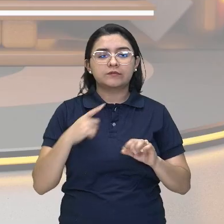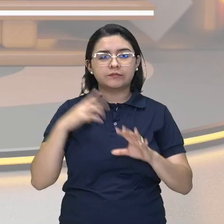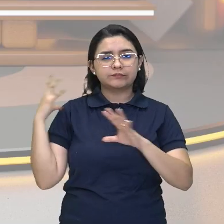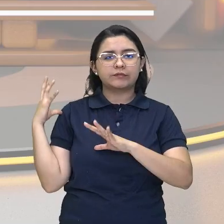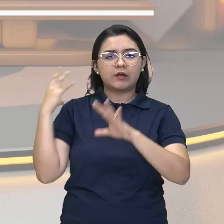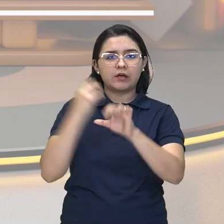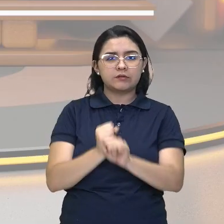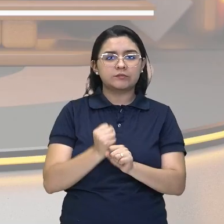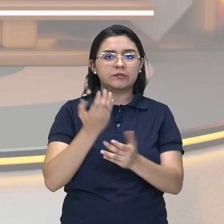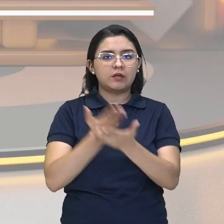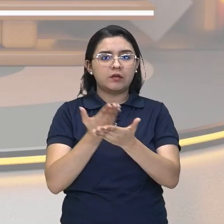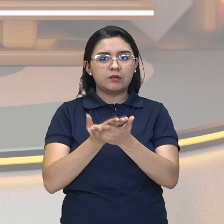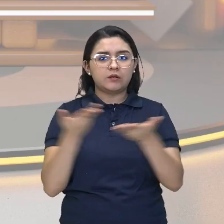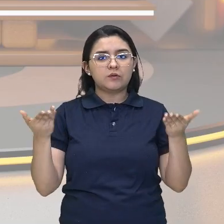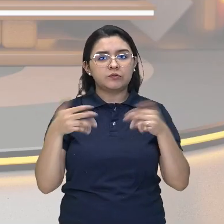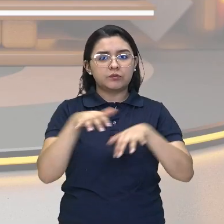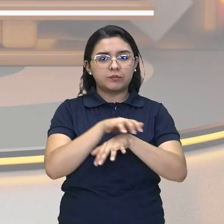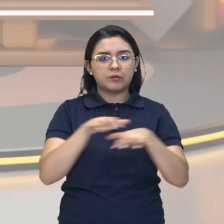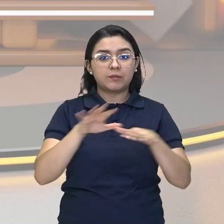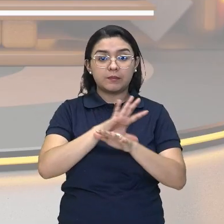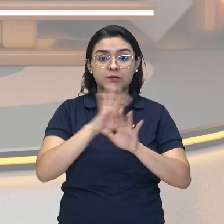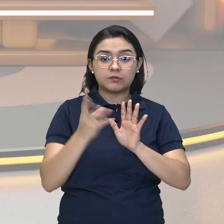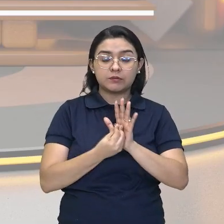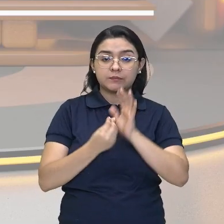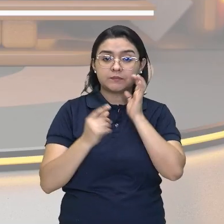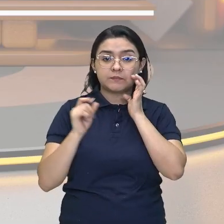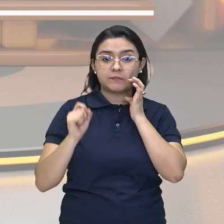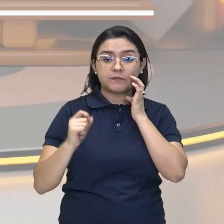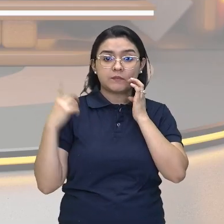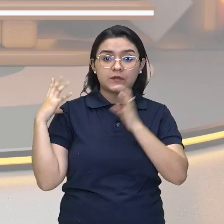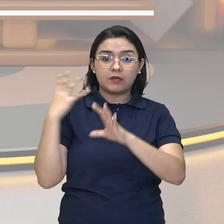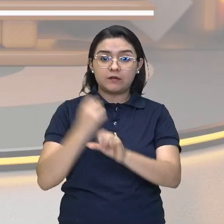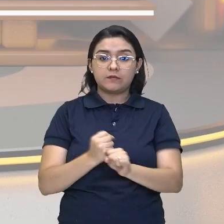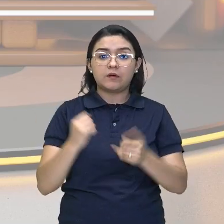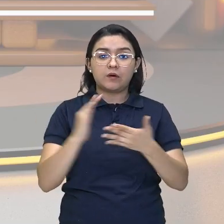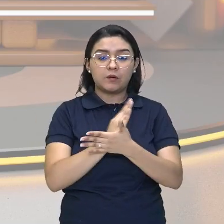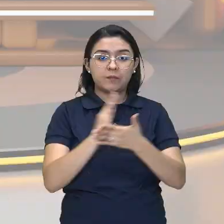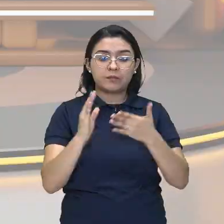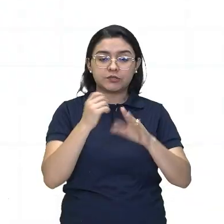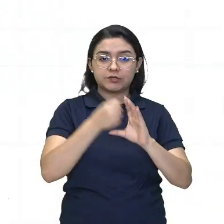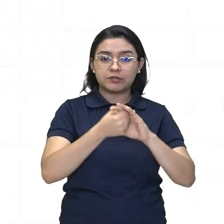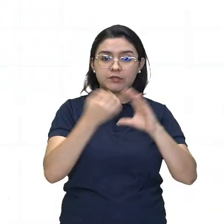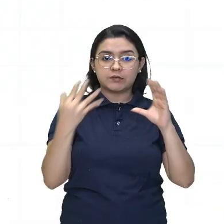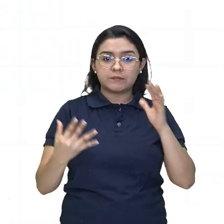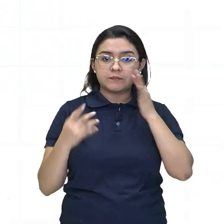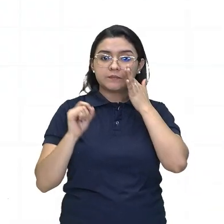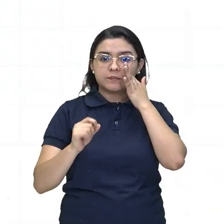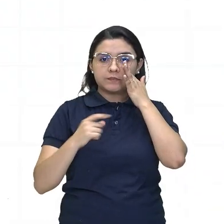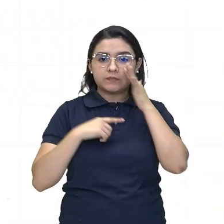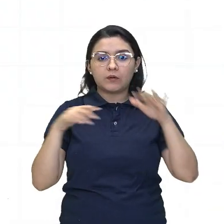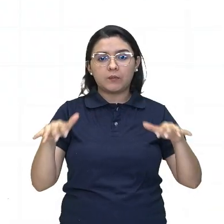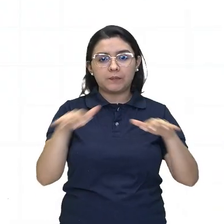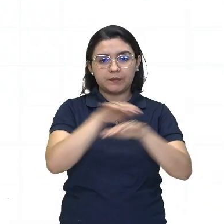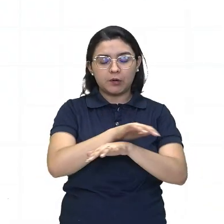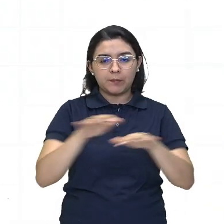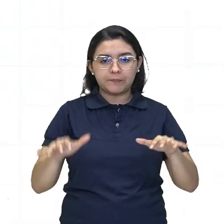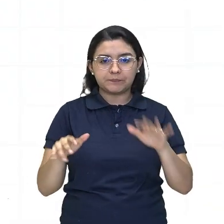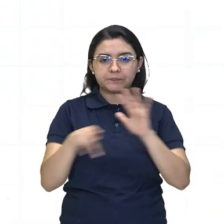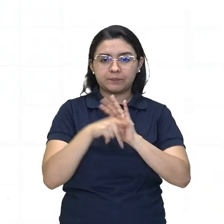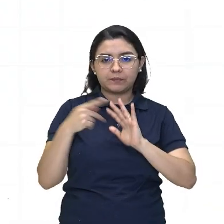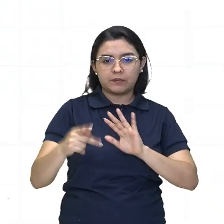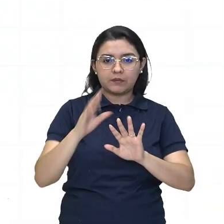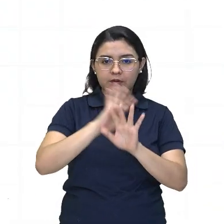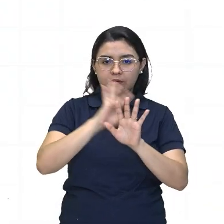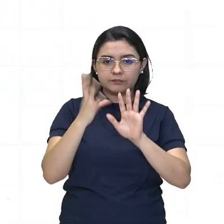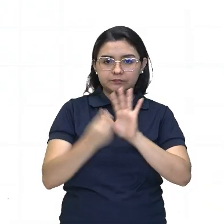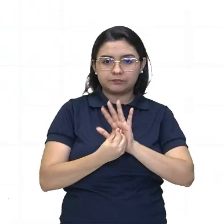viu na nossa aula, né, do bioma amazônico. Então, rever aí algumas características. O bioma da Amazônia